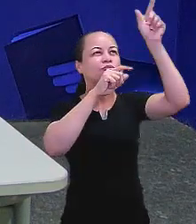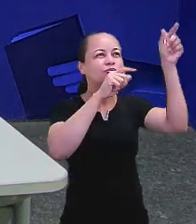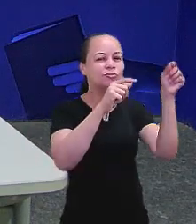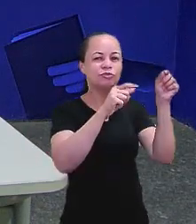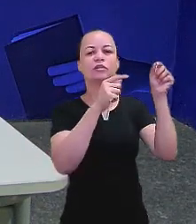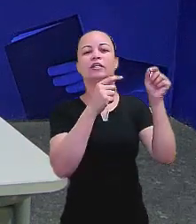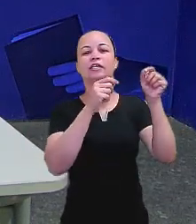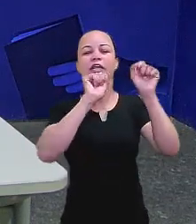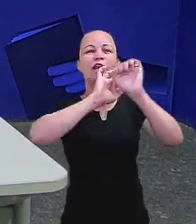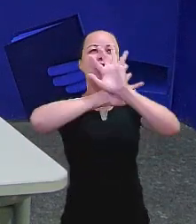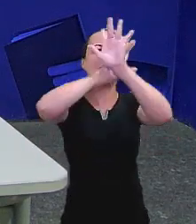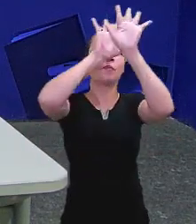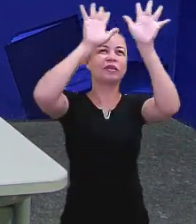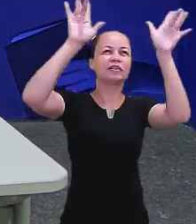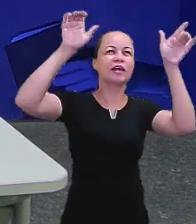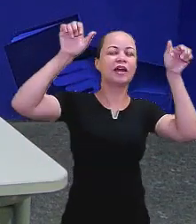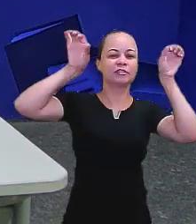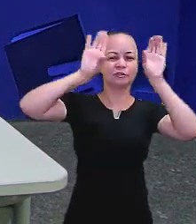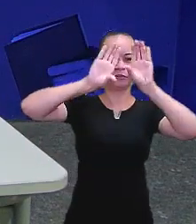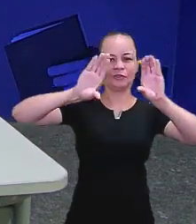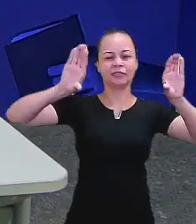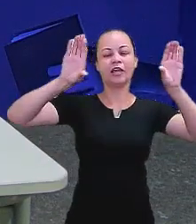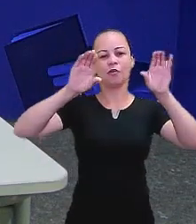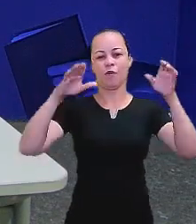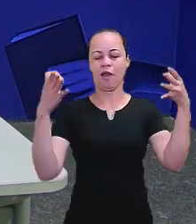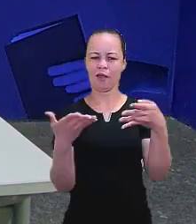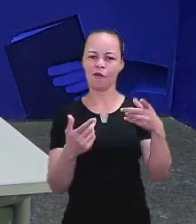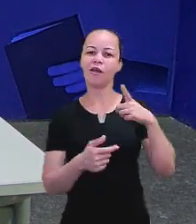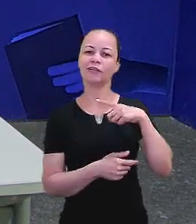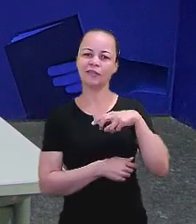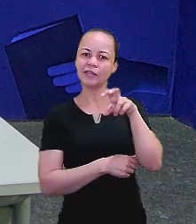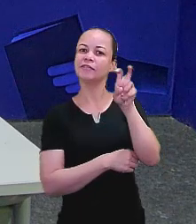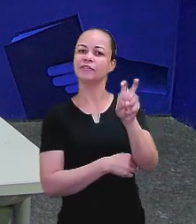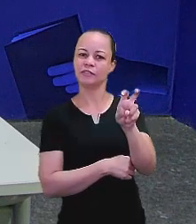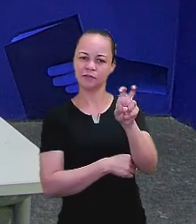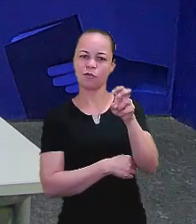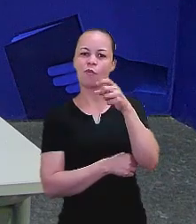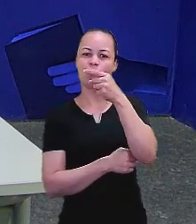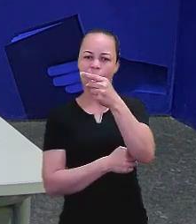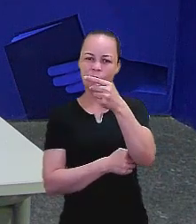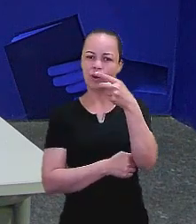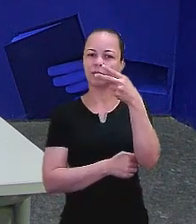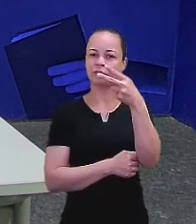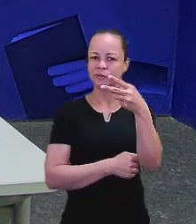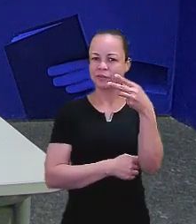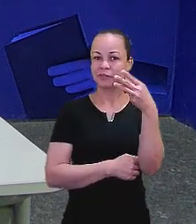iluminando todo o céu. Agora nós temos 5 estrelas.